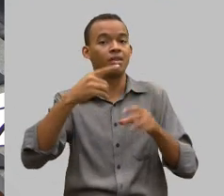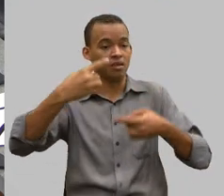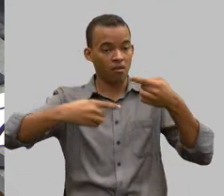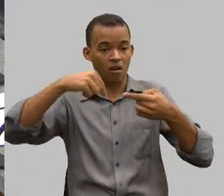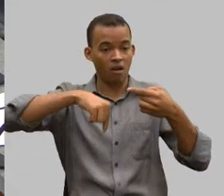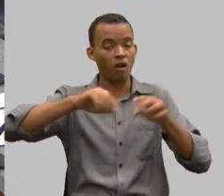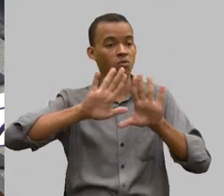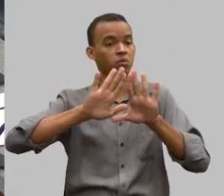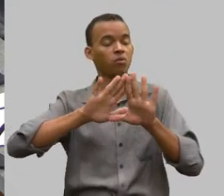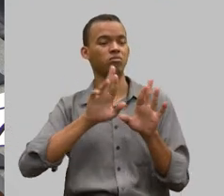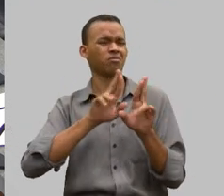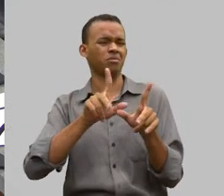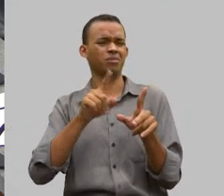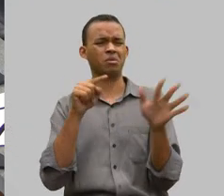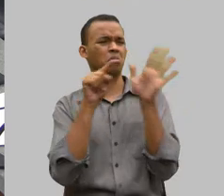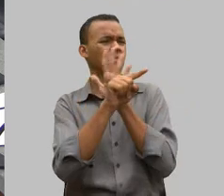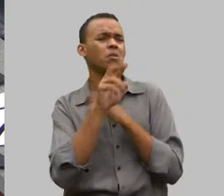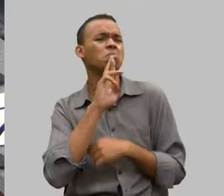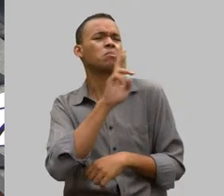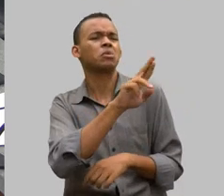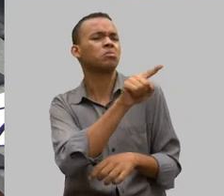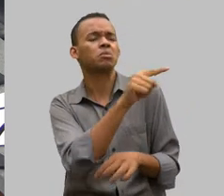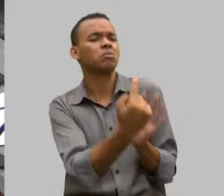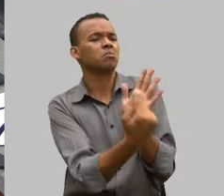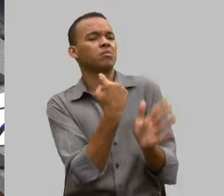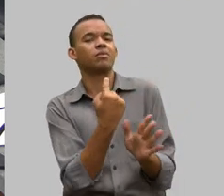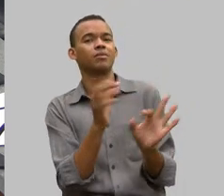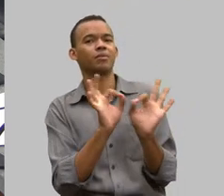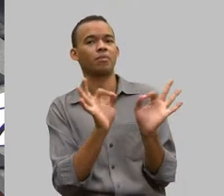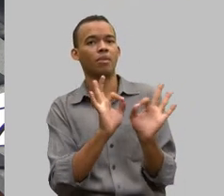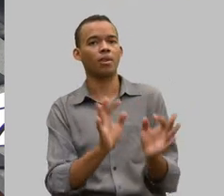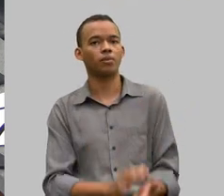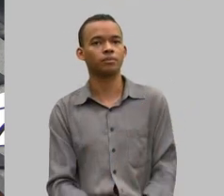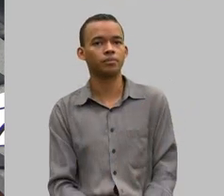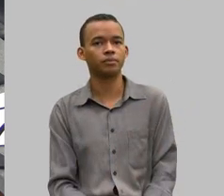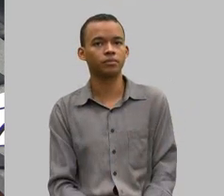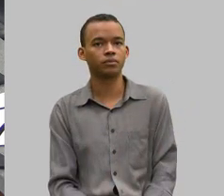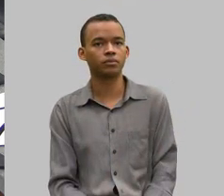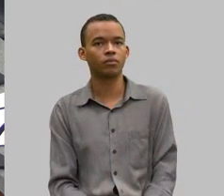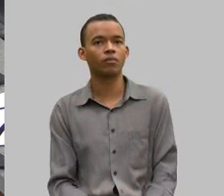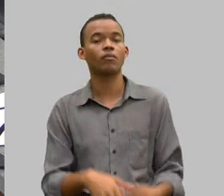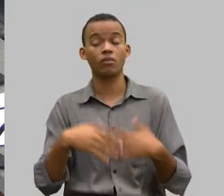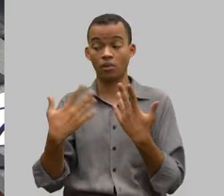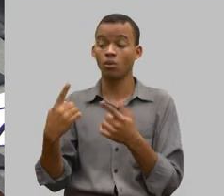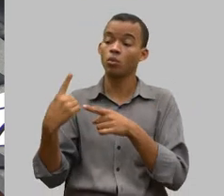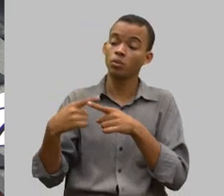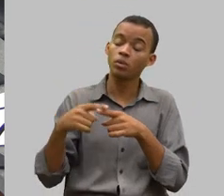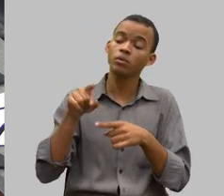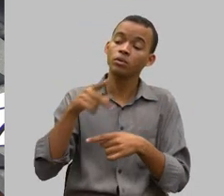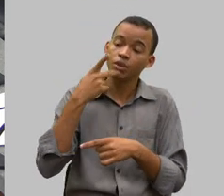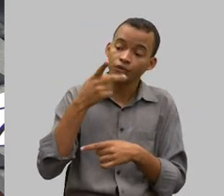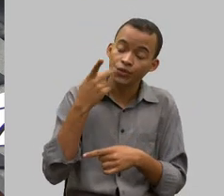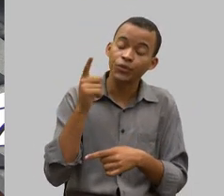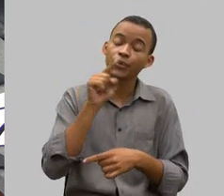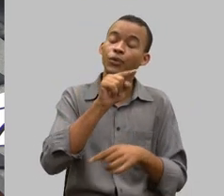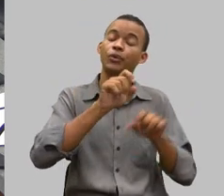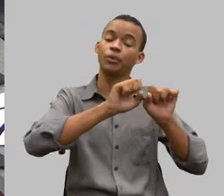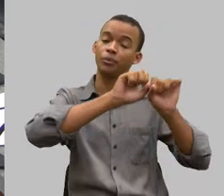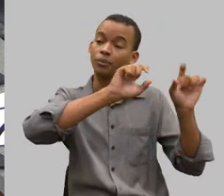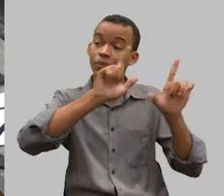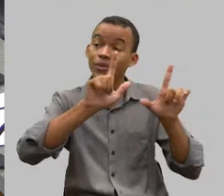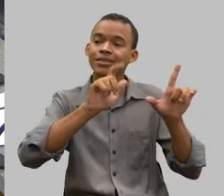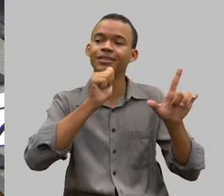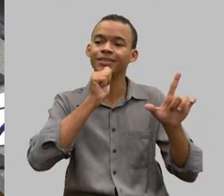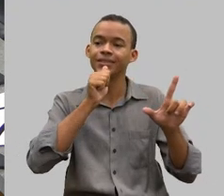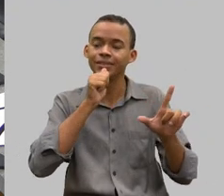essa não ten pergunta nenhuma para ele mas como foi citado que ele não fez uma apresentação eu acho que nós estamos aqui com deputados